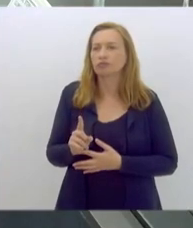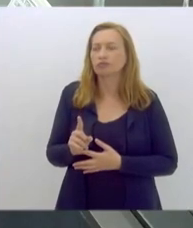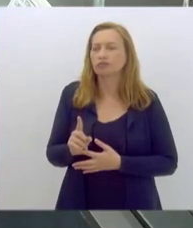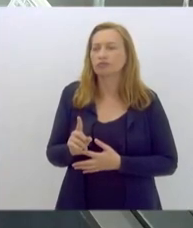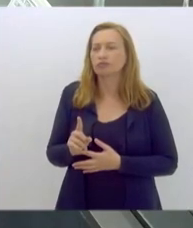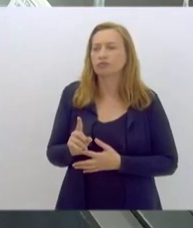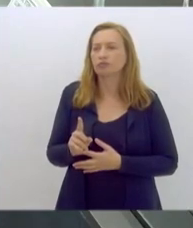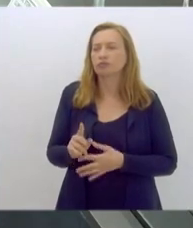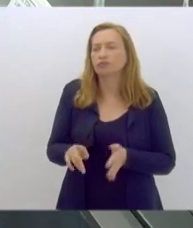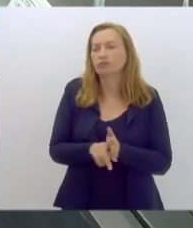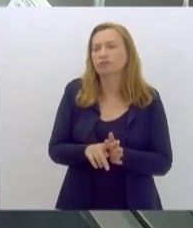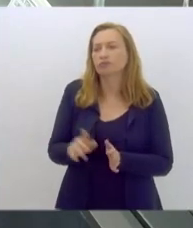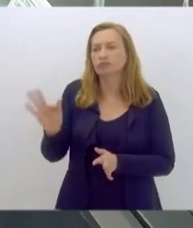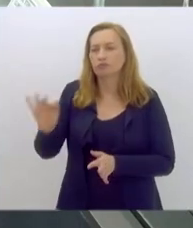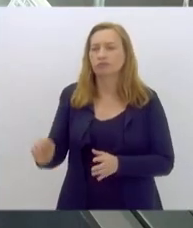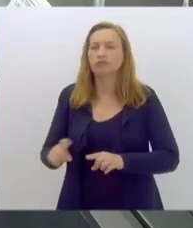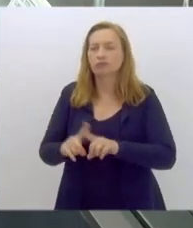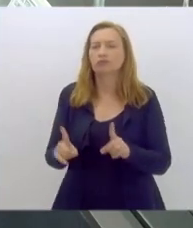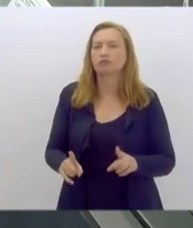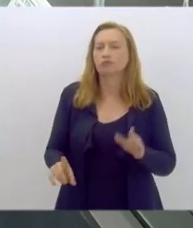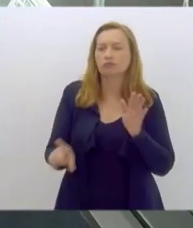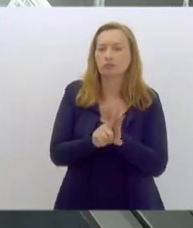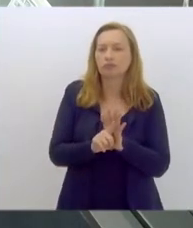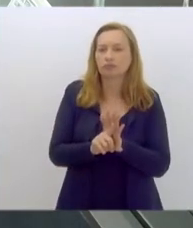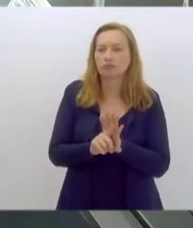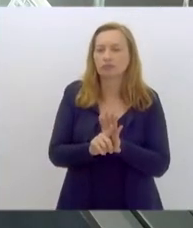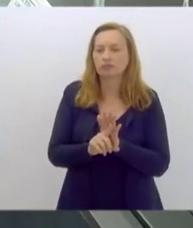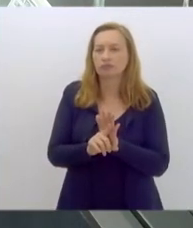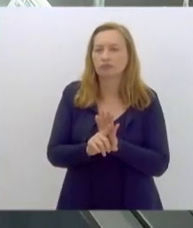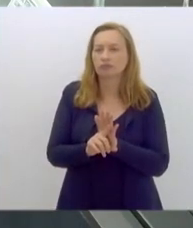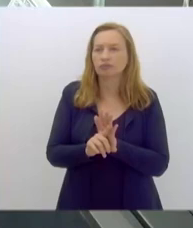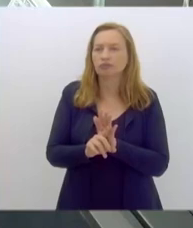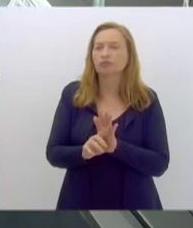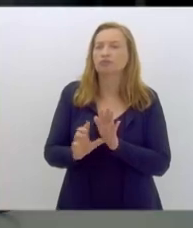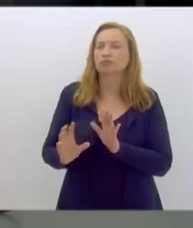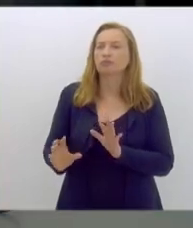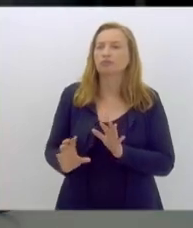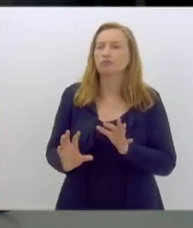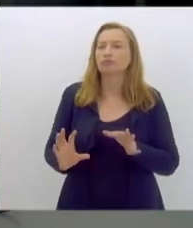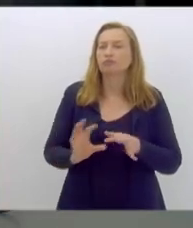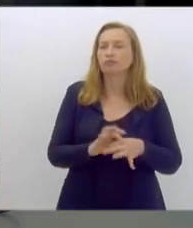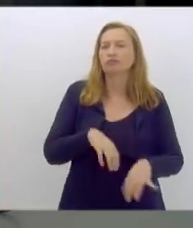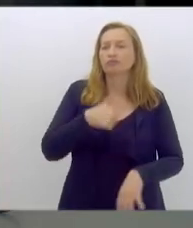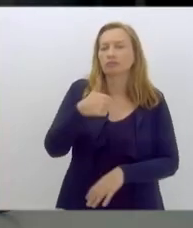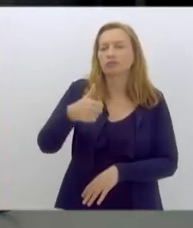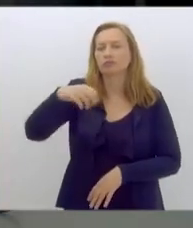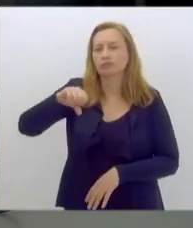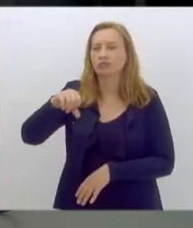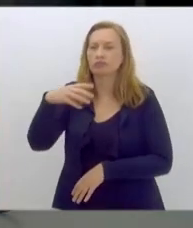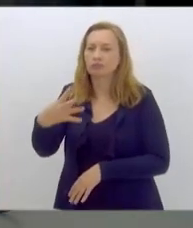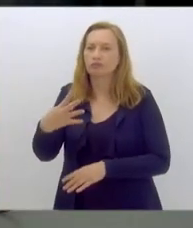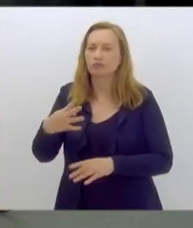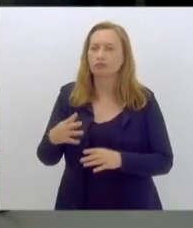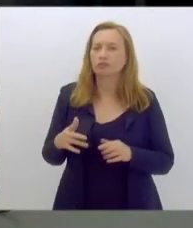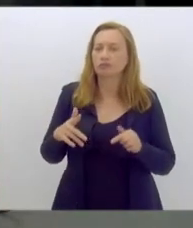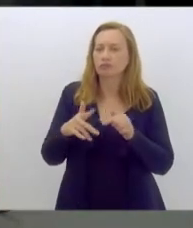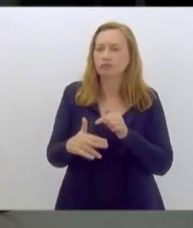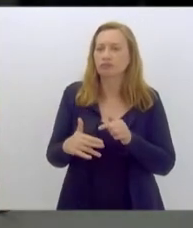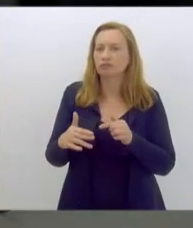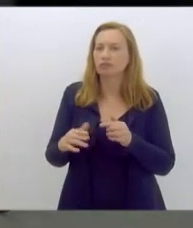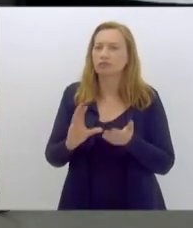fazenda mas sim da lei complementar um 94 que acabou restringindo os recursos